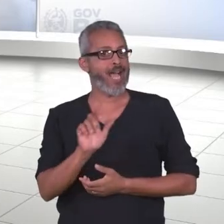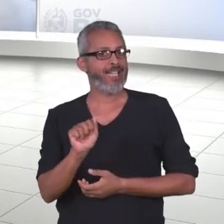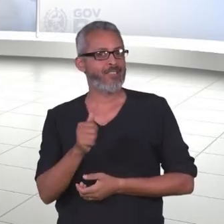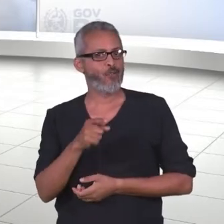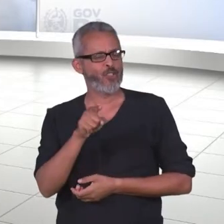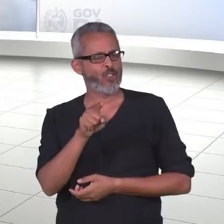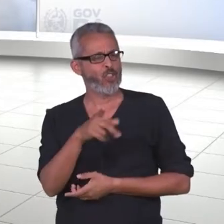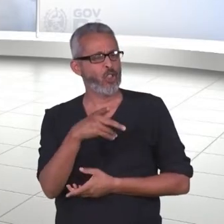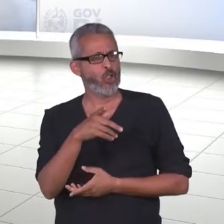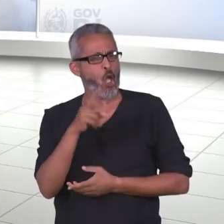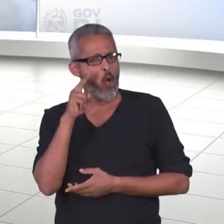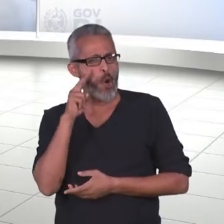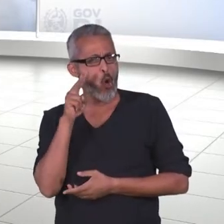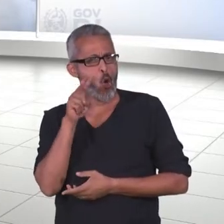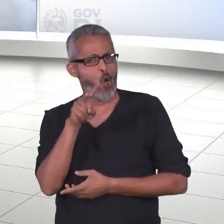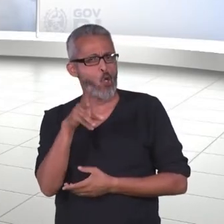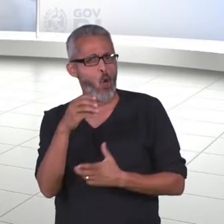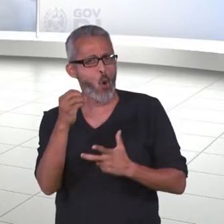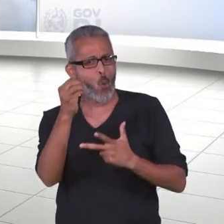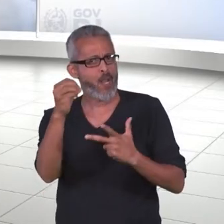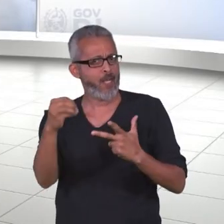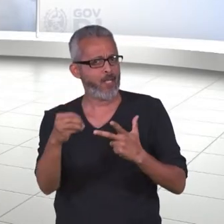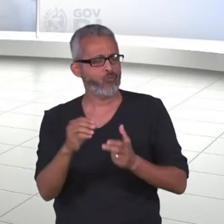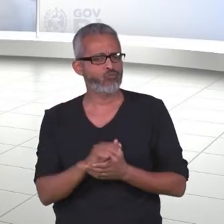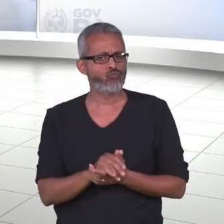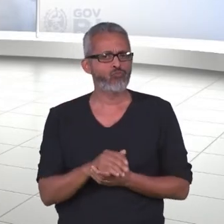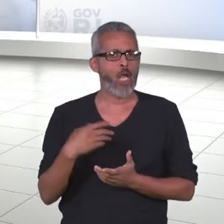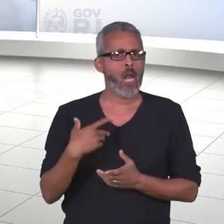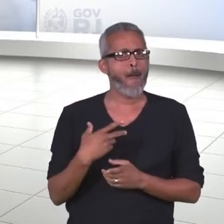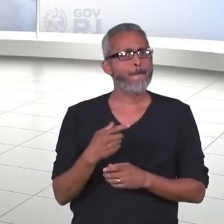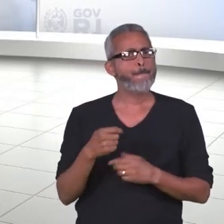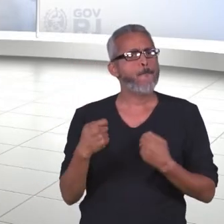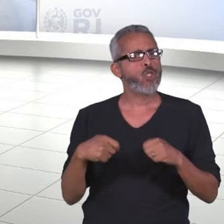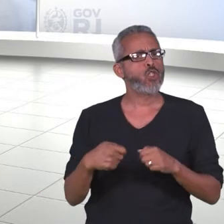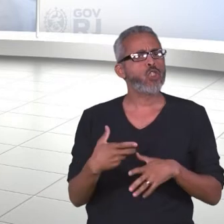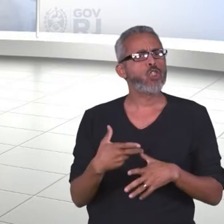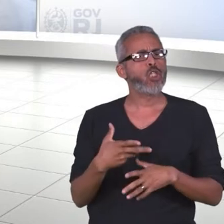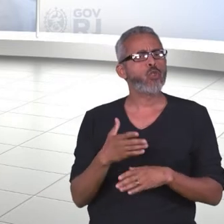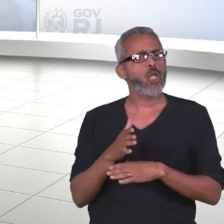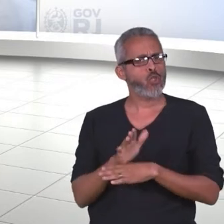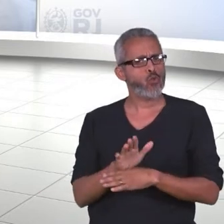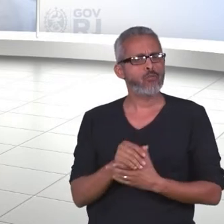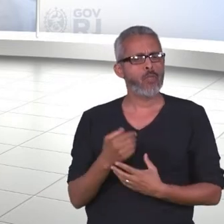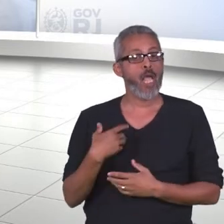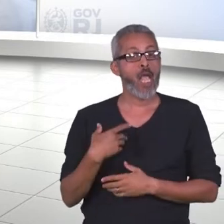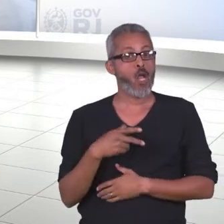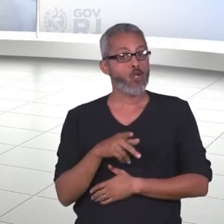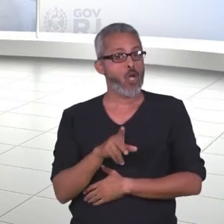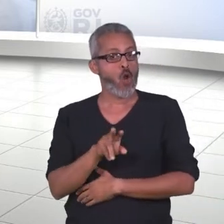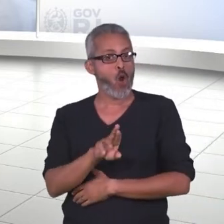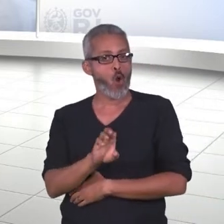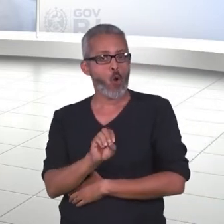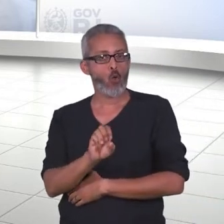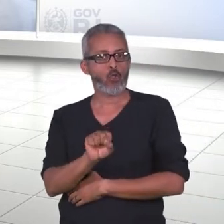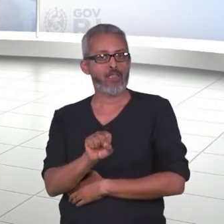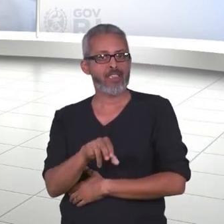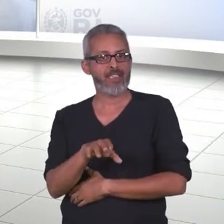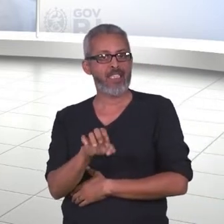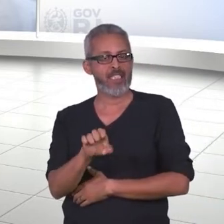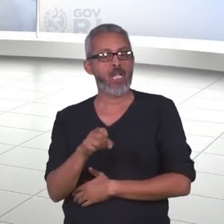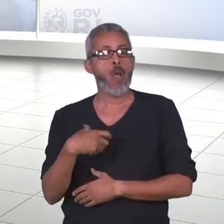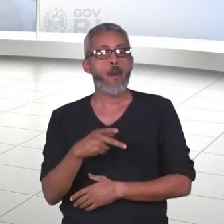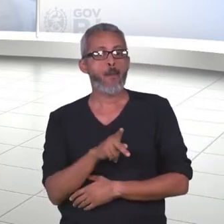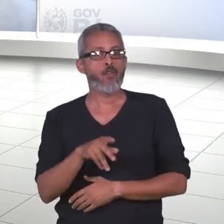Olá, você que está ligadinho, ligadinha no Enem e está precisando de uma força. Eu sou Rosane Cordeiro, professora de